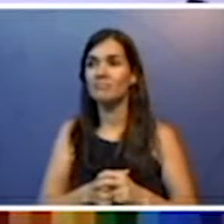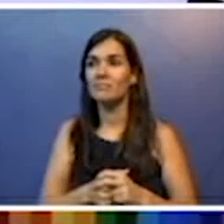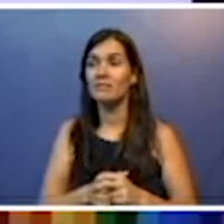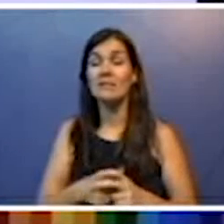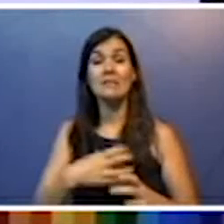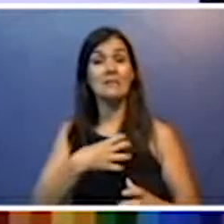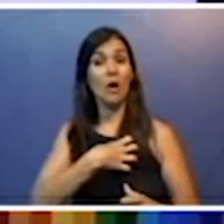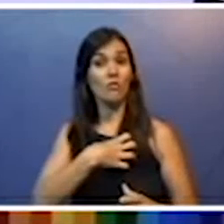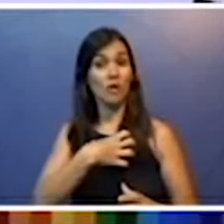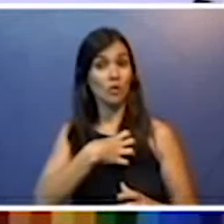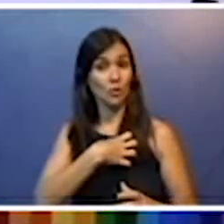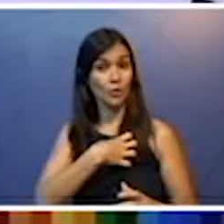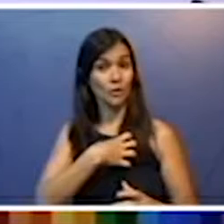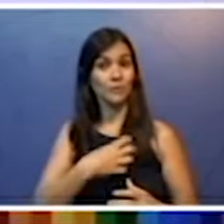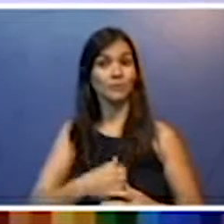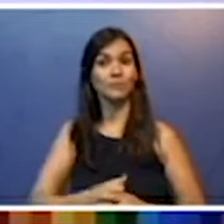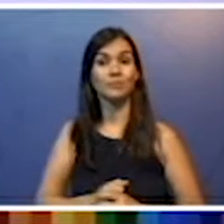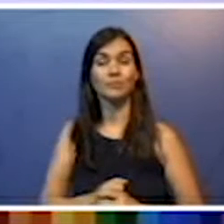Salvador,